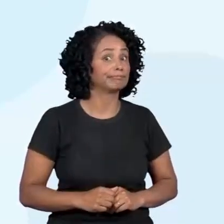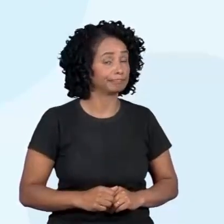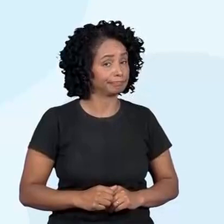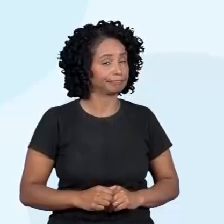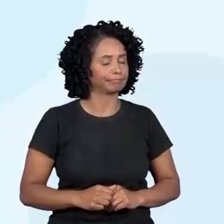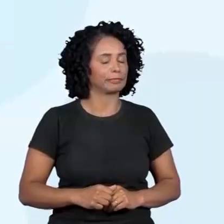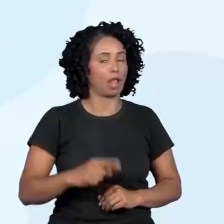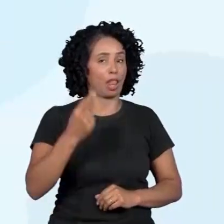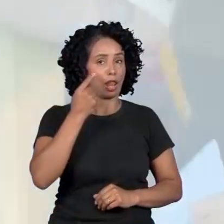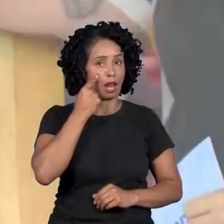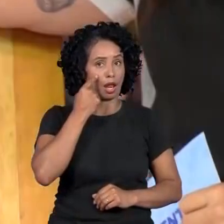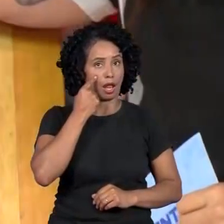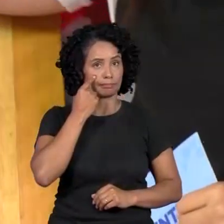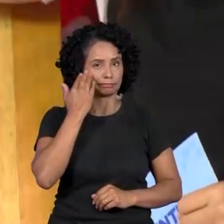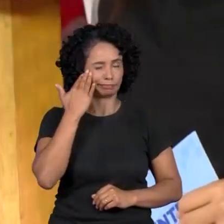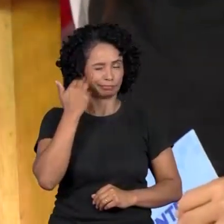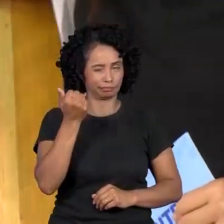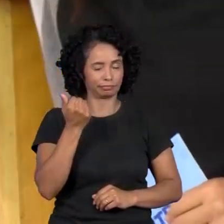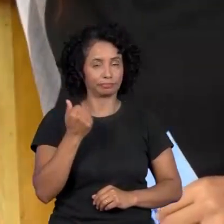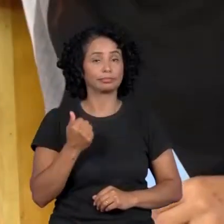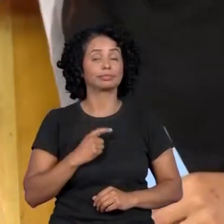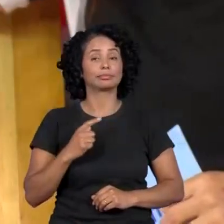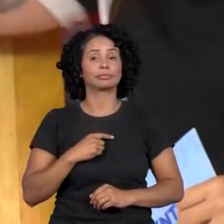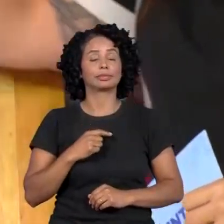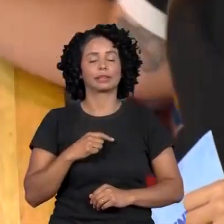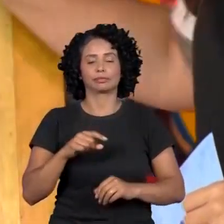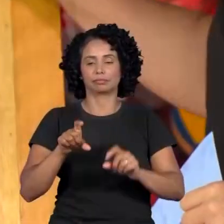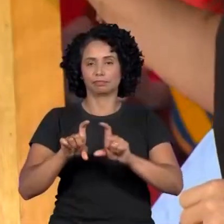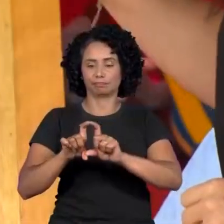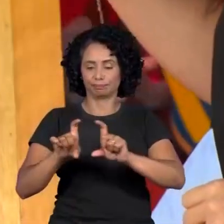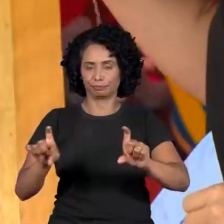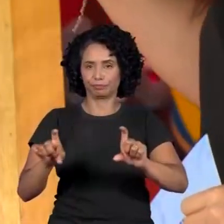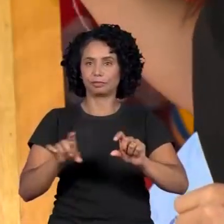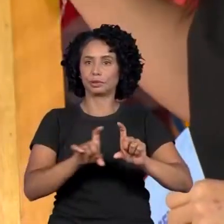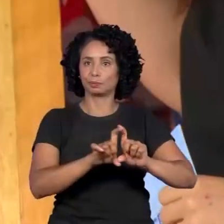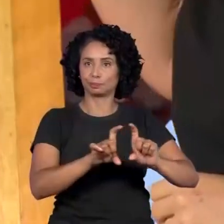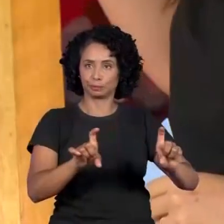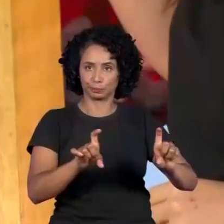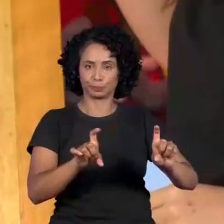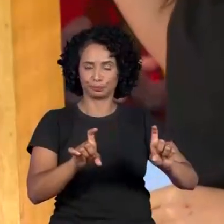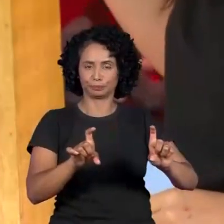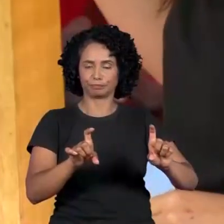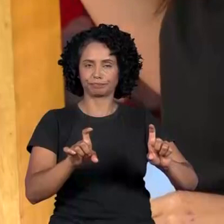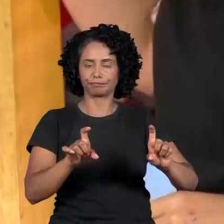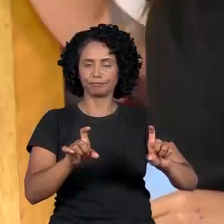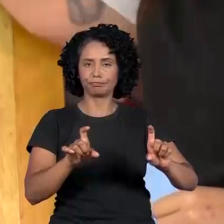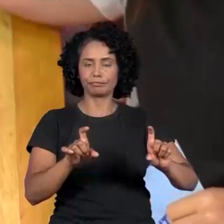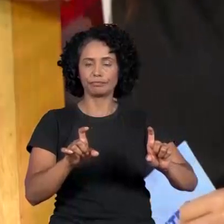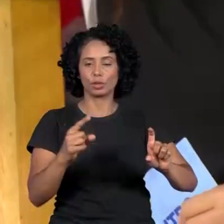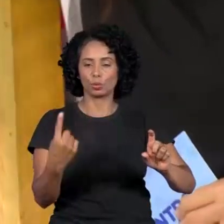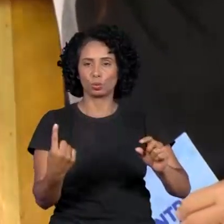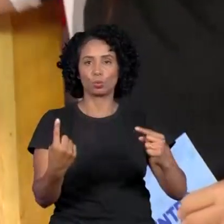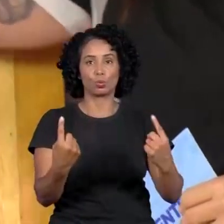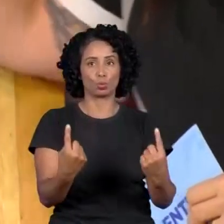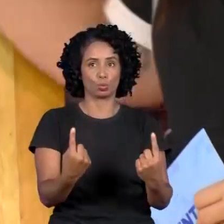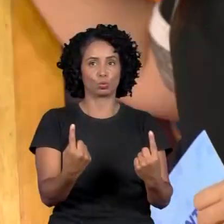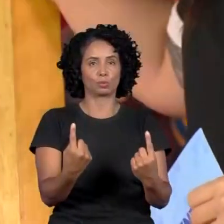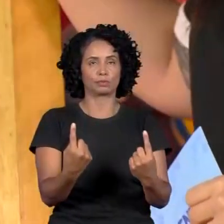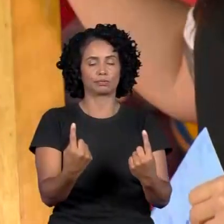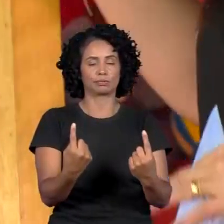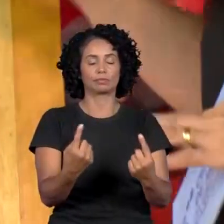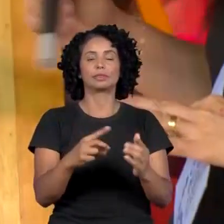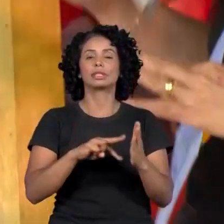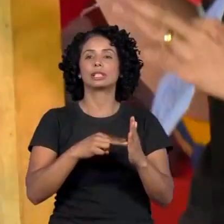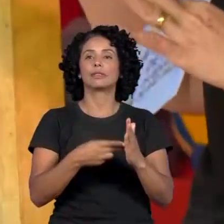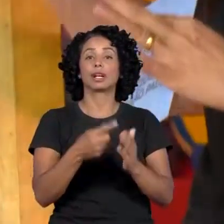só, essa tira que eu dividi em duas partes iguais, então, eu peguei um cinto